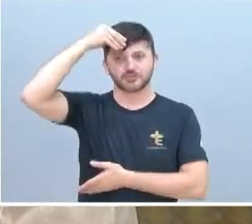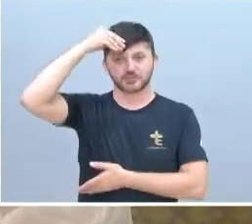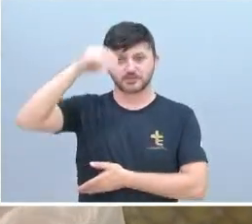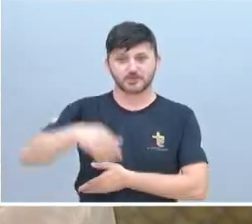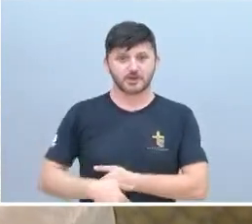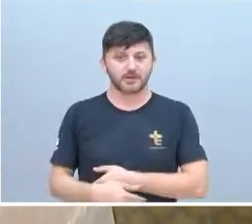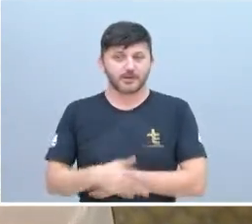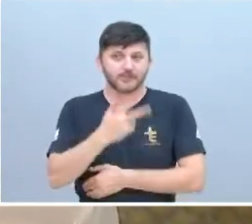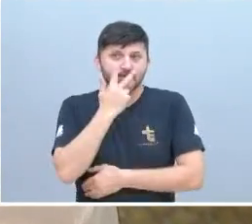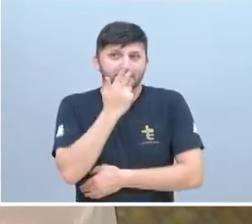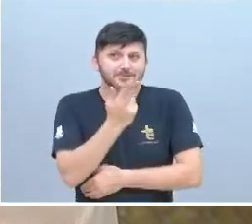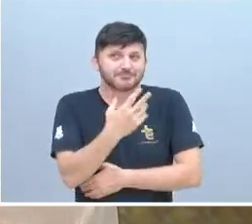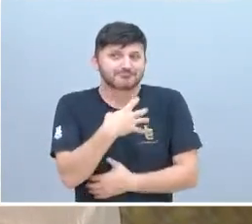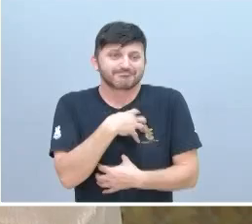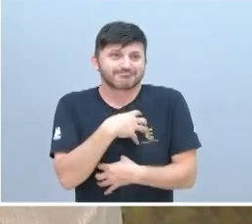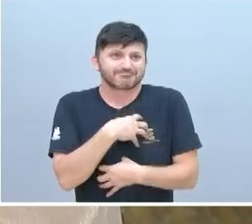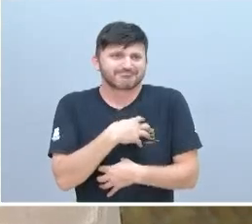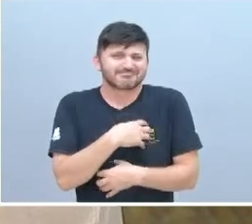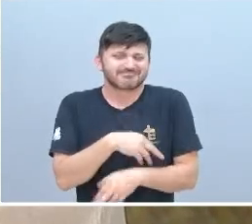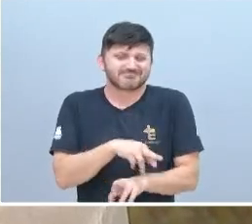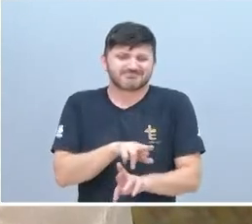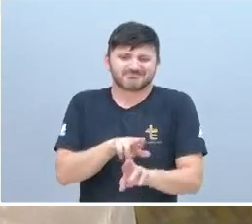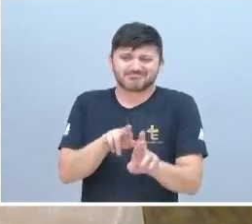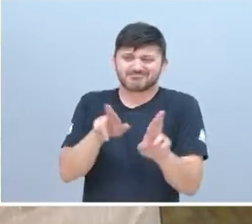parece algo um tanto estranho.